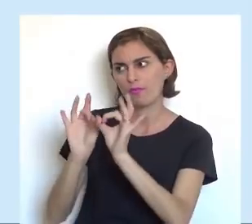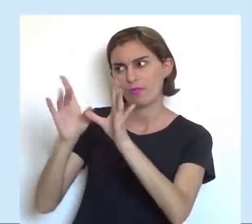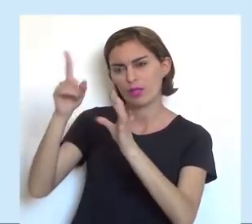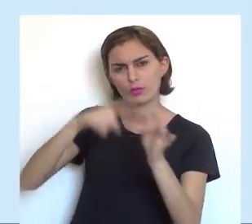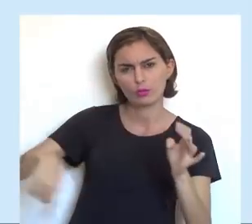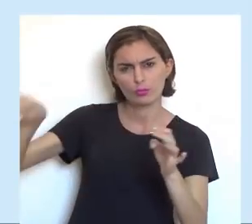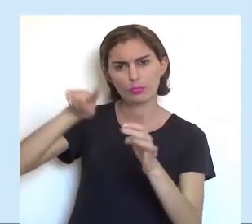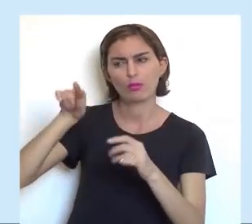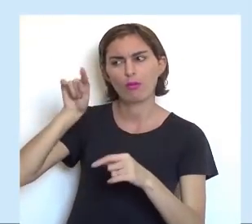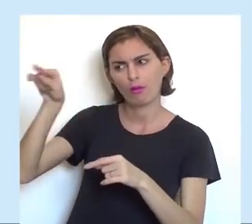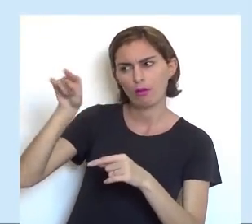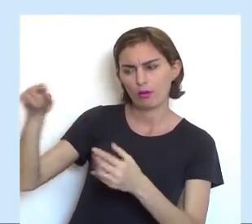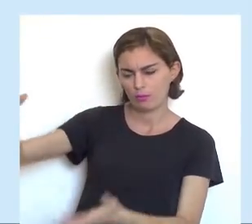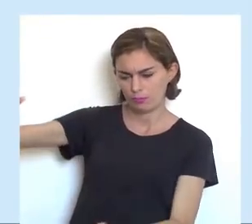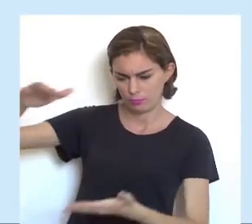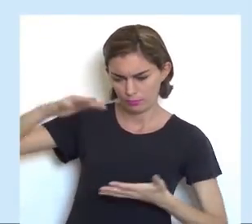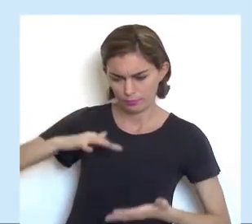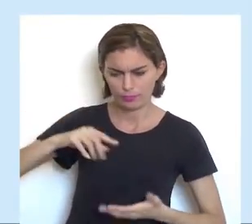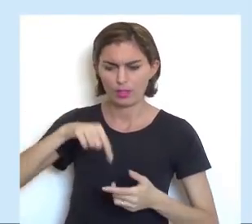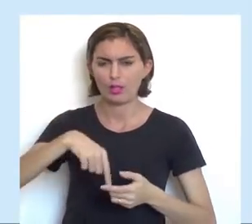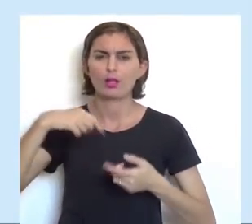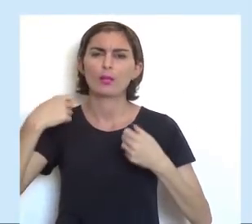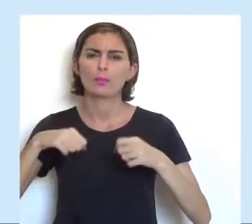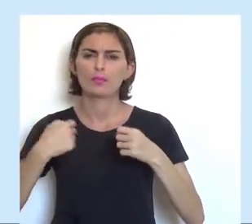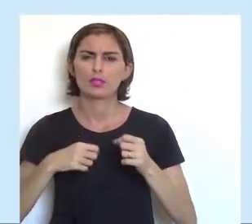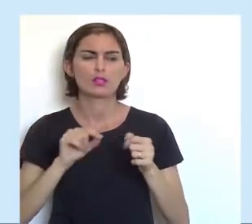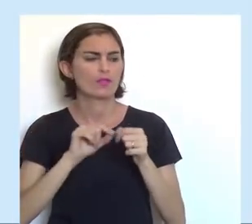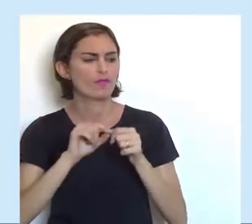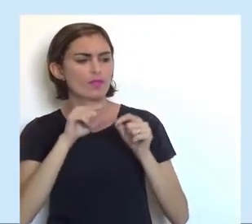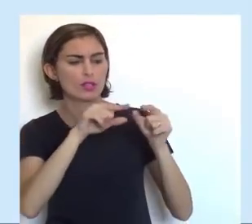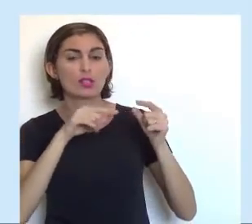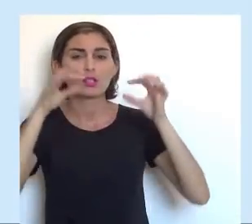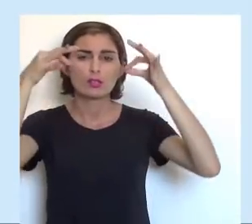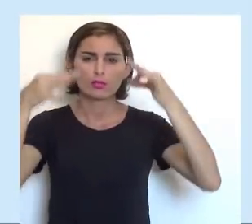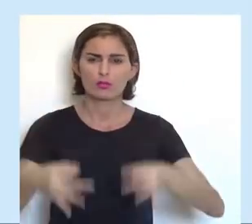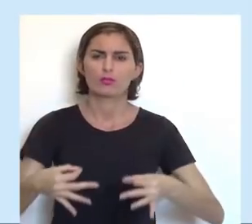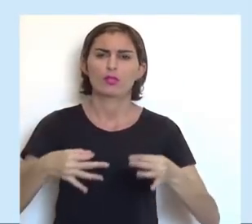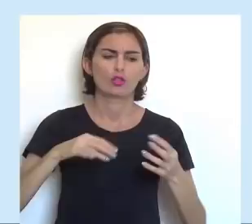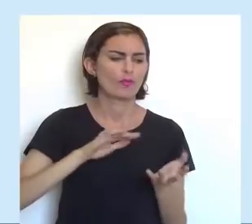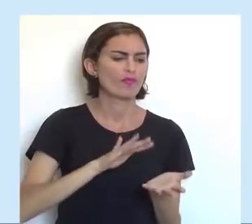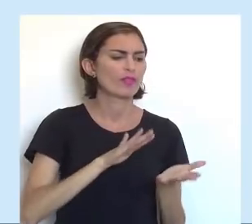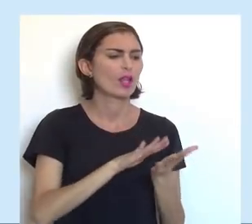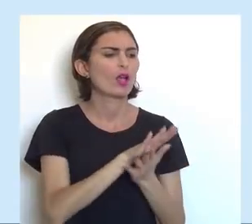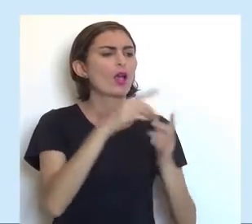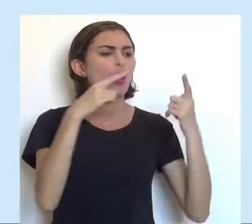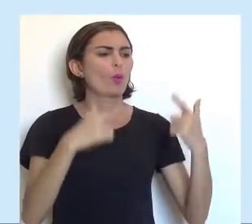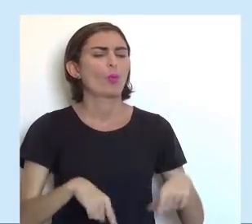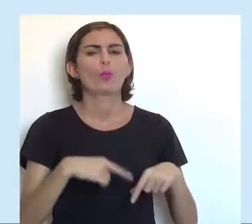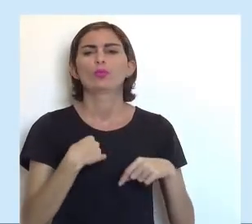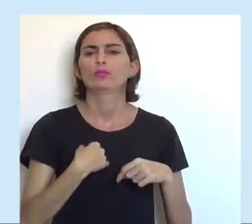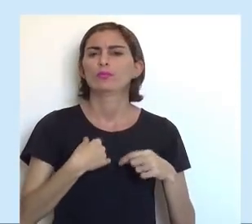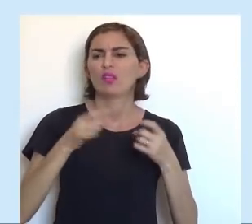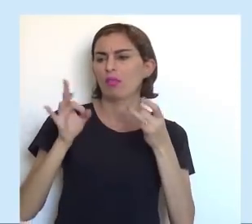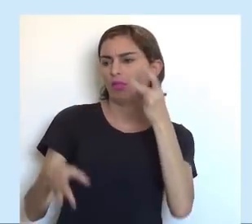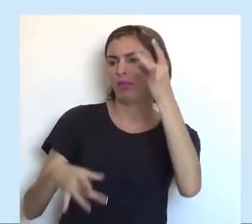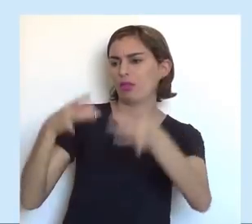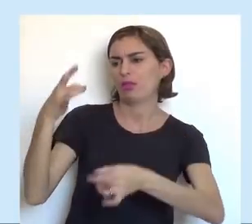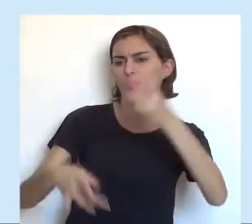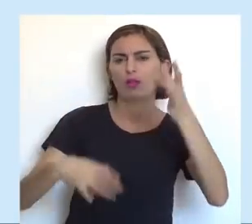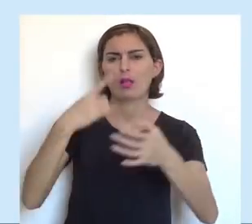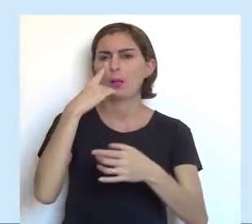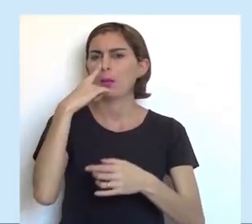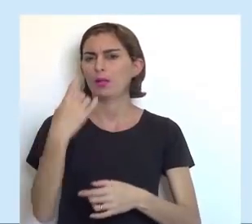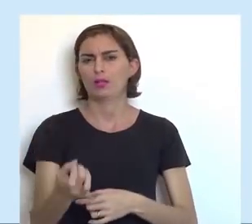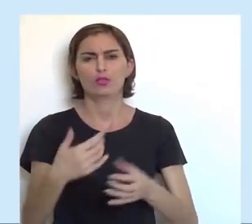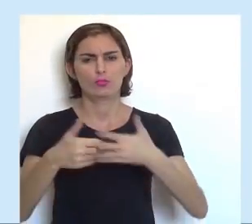o pneu e aquele pneu que ele recebe, ele tem que fazer uma destinação de forma correta para não deixar no meio ambiente